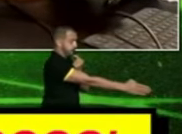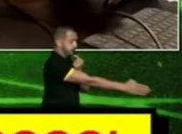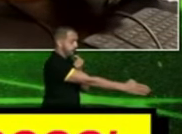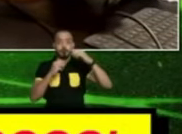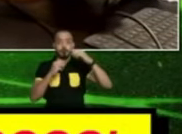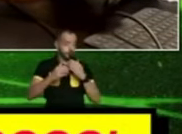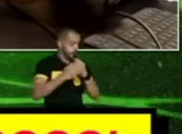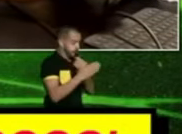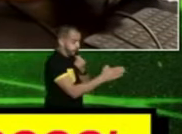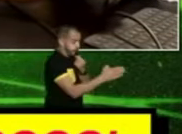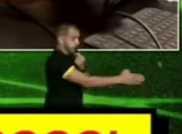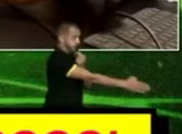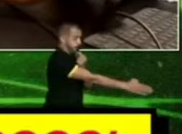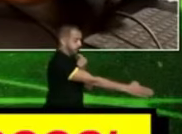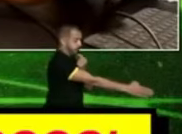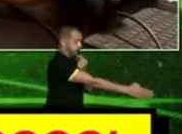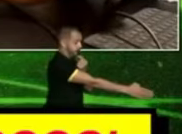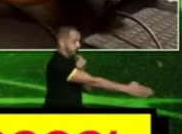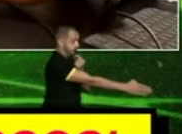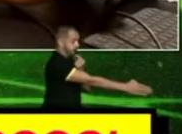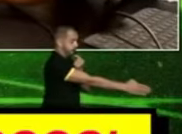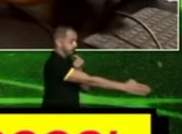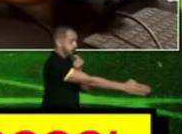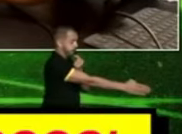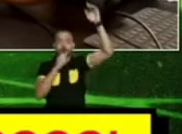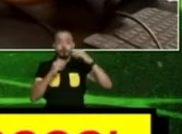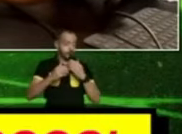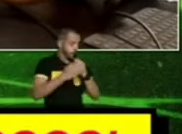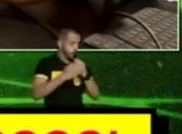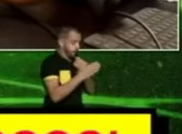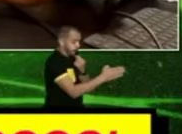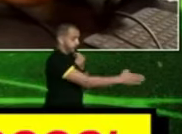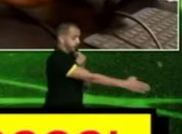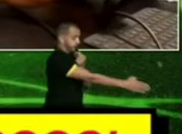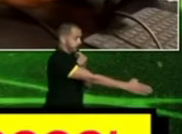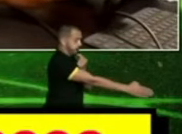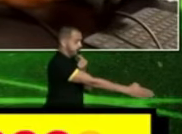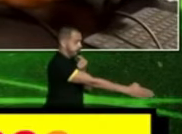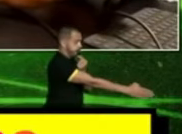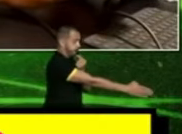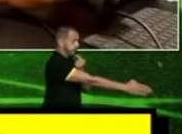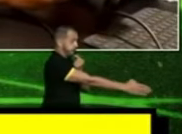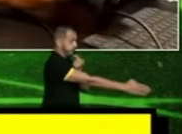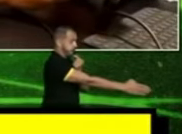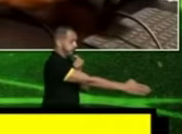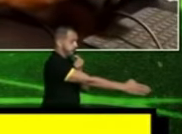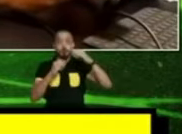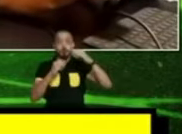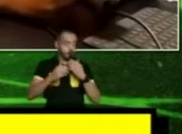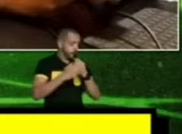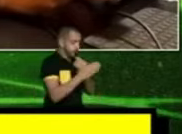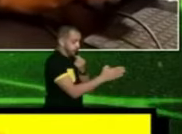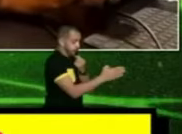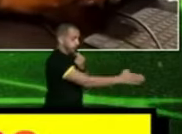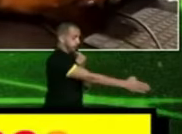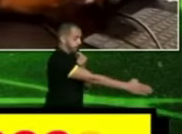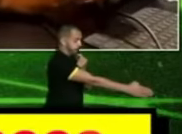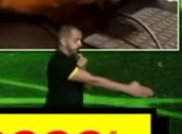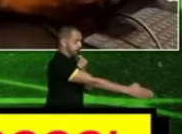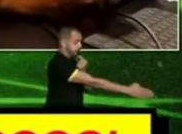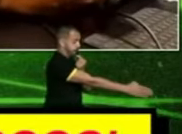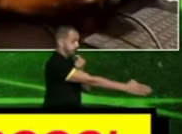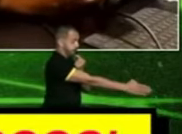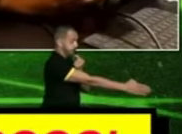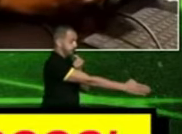uma linda manobra de skate trib Rafael Cabral e colocou a bola lá dentro da rede